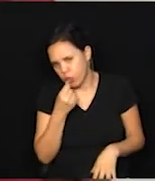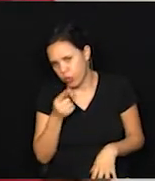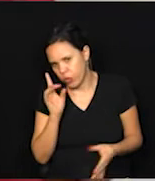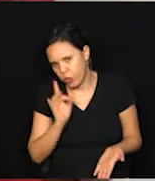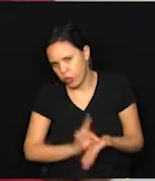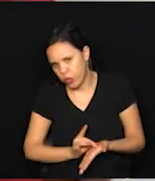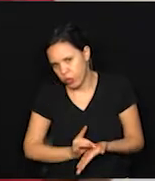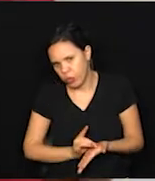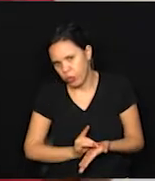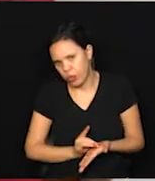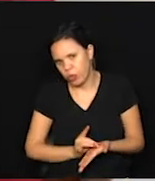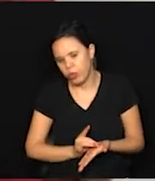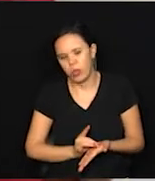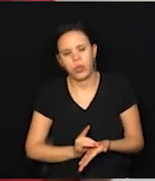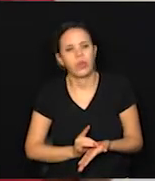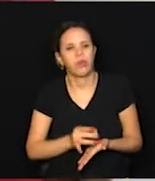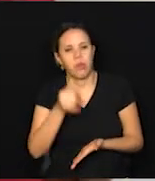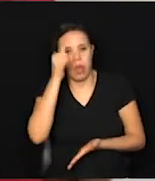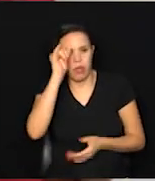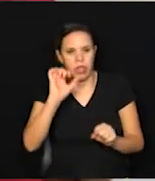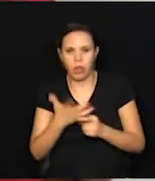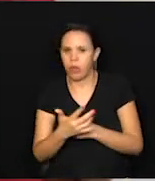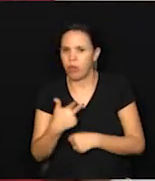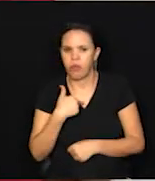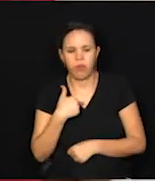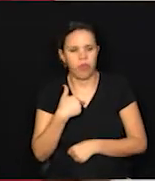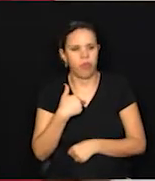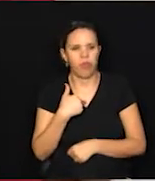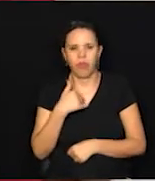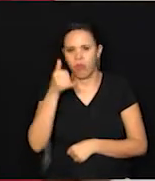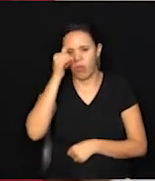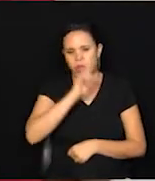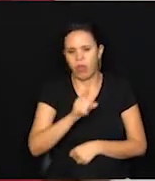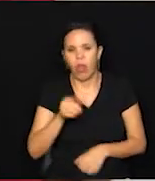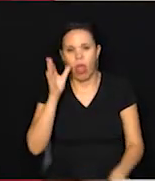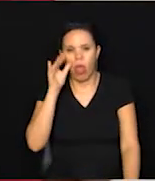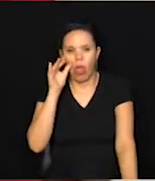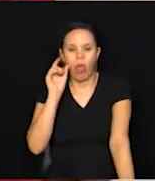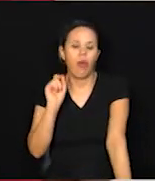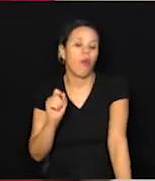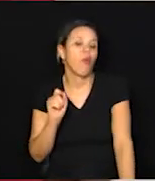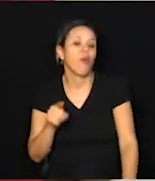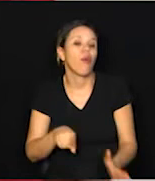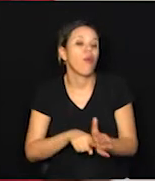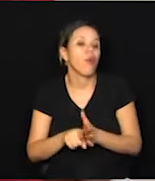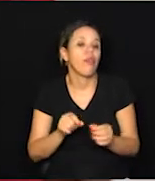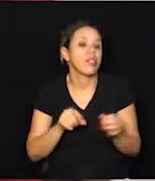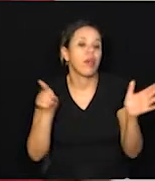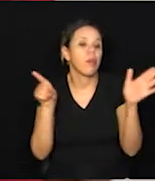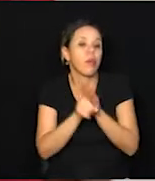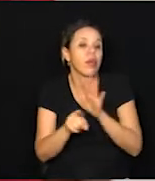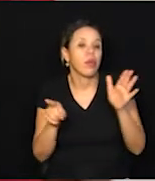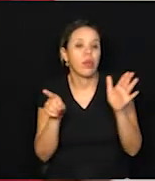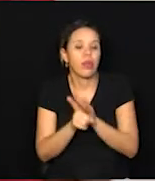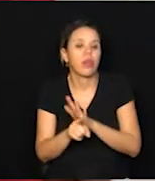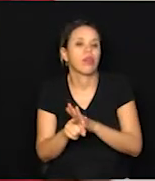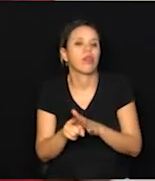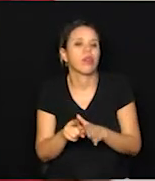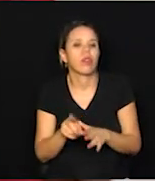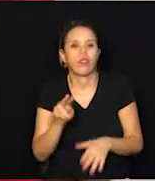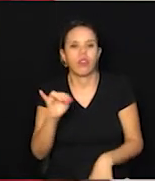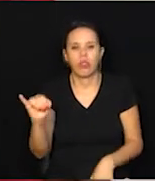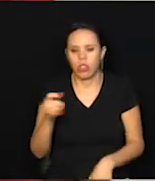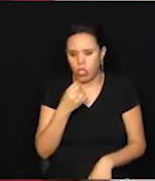realmente precoce, isso não vai impedir. Um dado curioso é que se a gente fizesse a pergunta na porta da admissão na UTI,